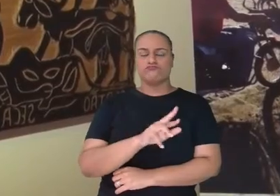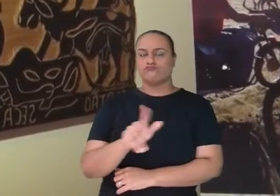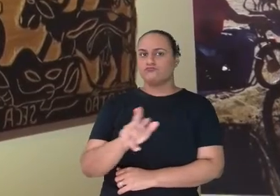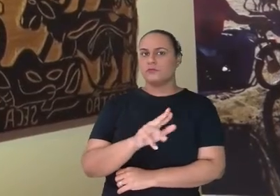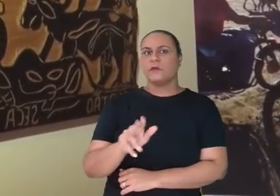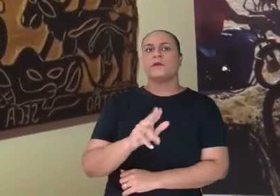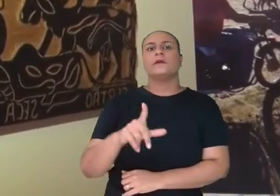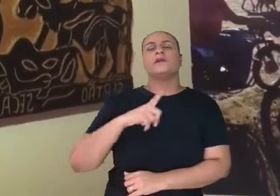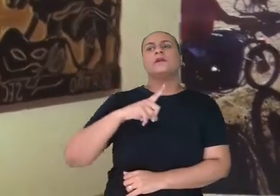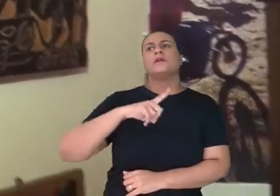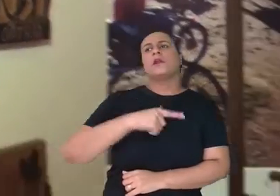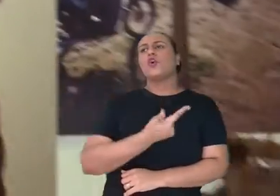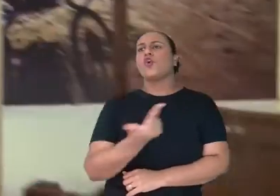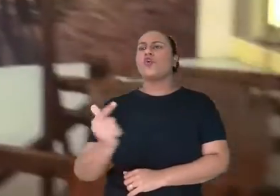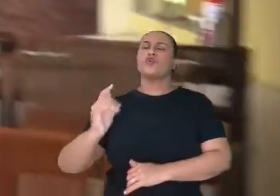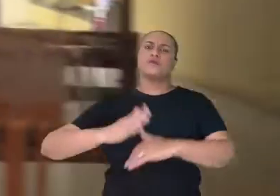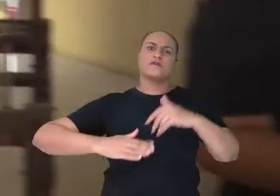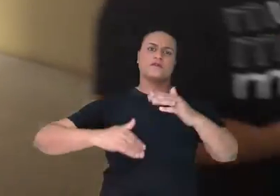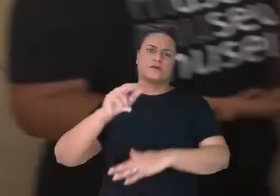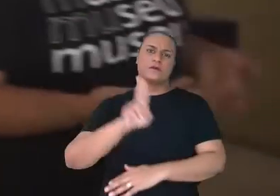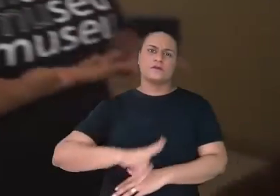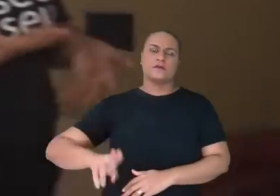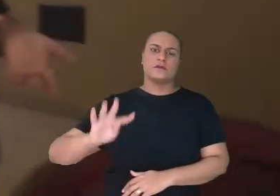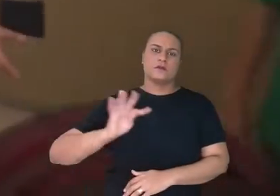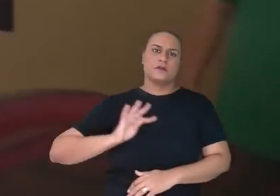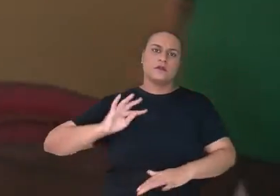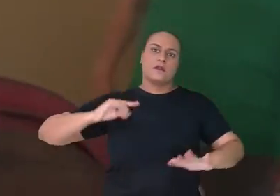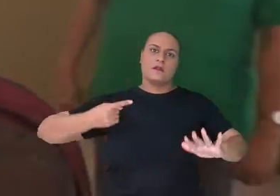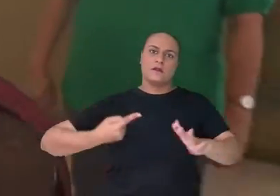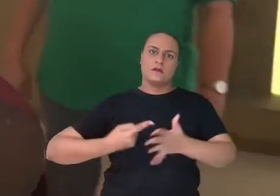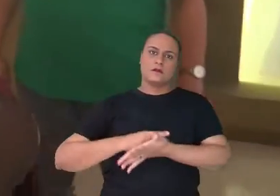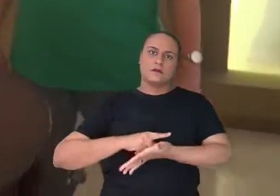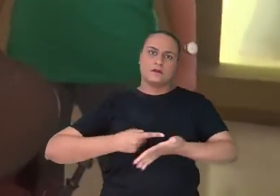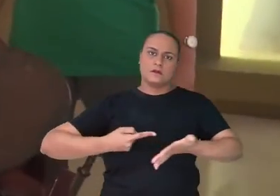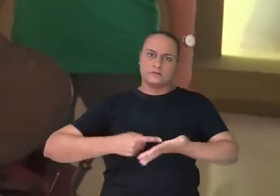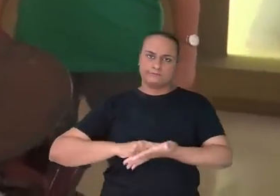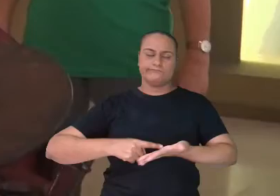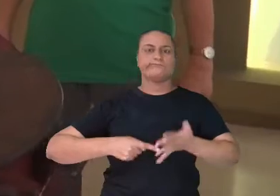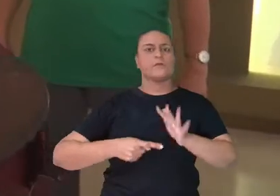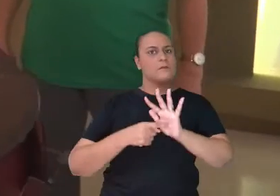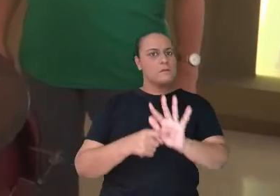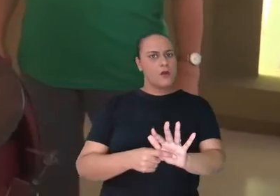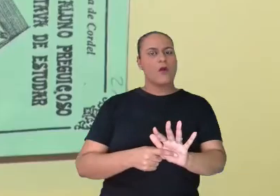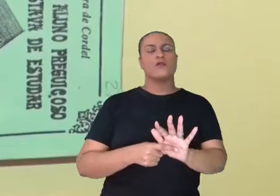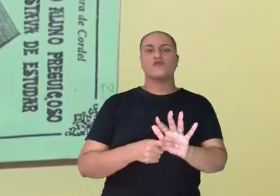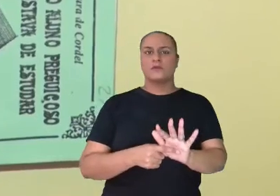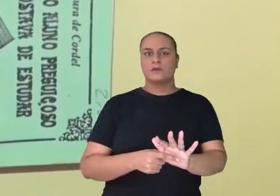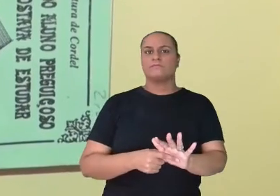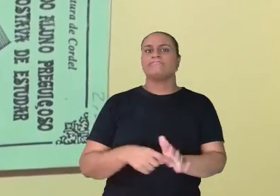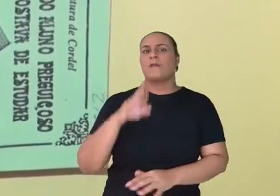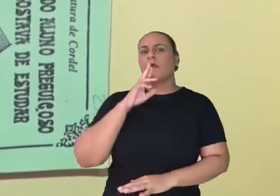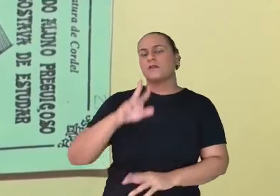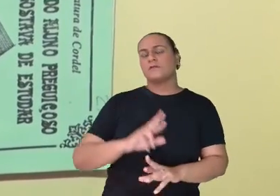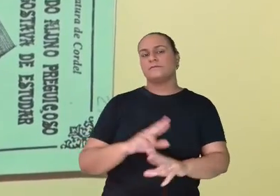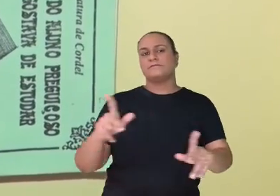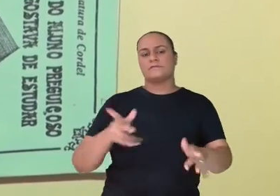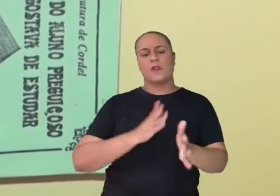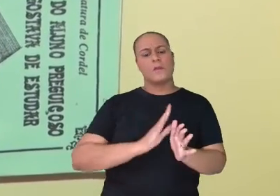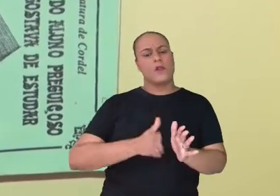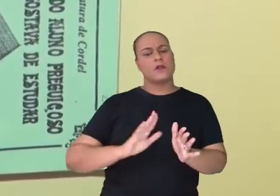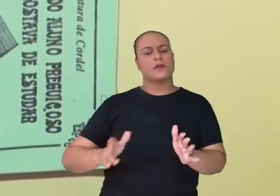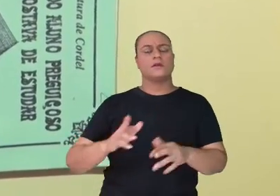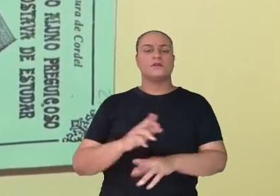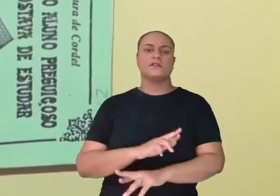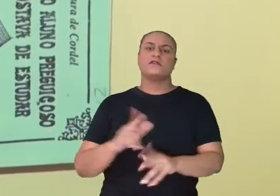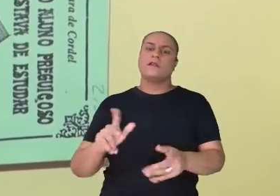de outros artistas também que usam da técnica da estilogravura, mas que trazem resultados bem diferentes. São os processos de adaptação. Processos